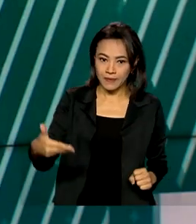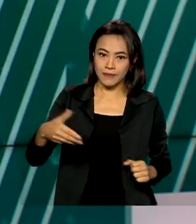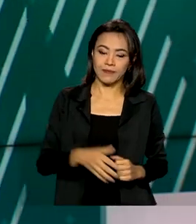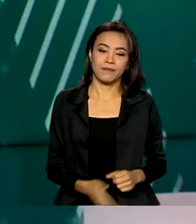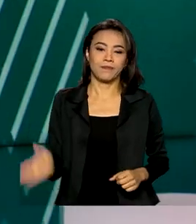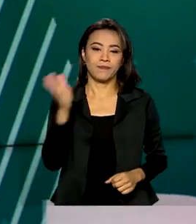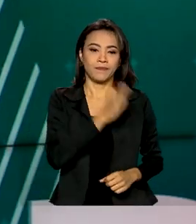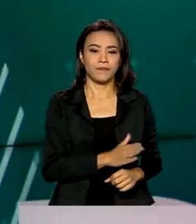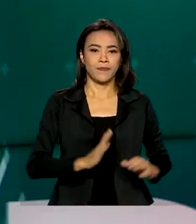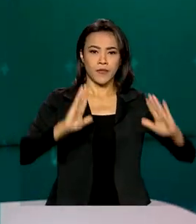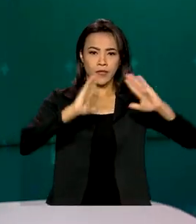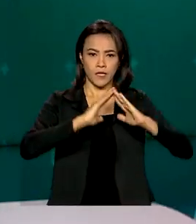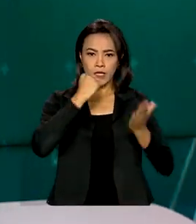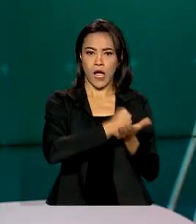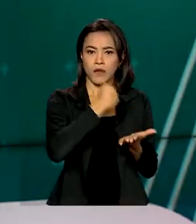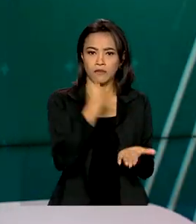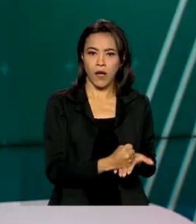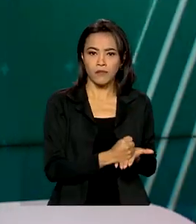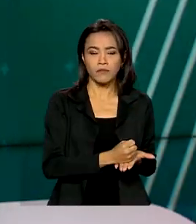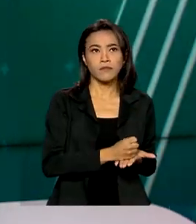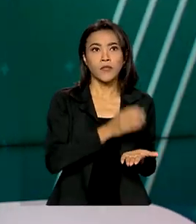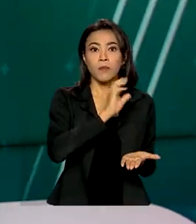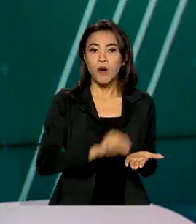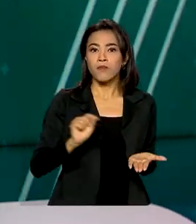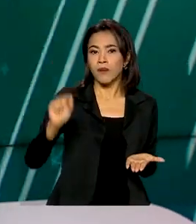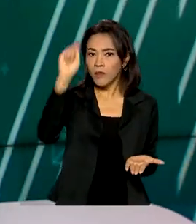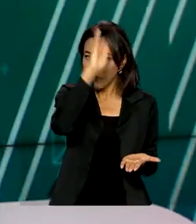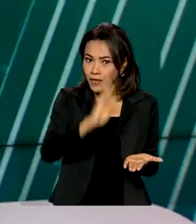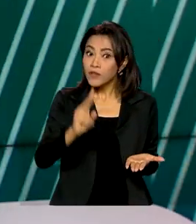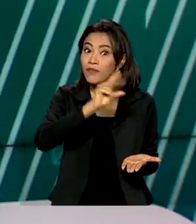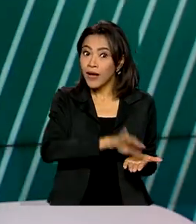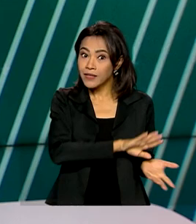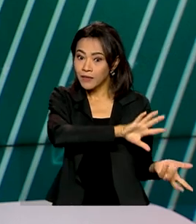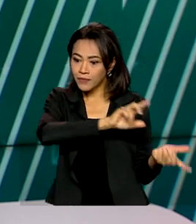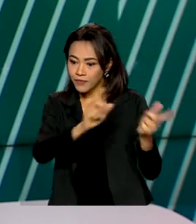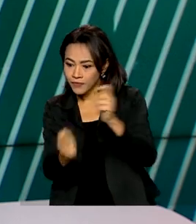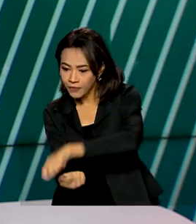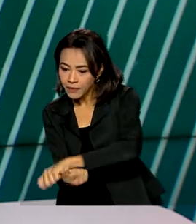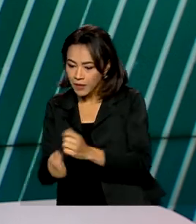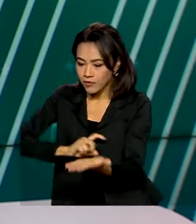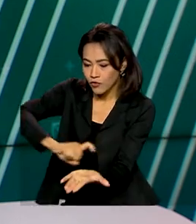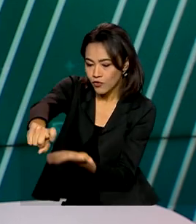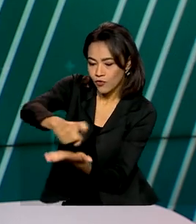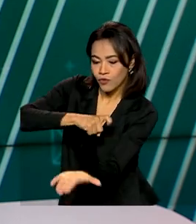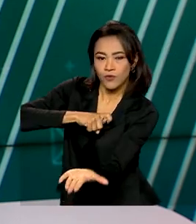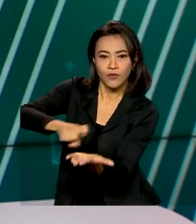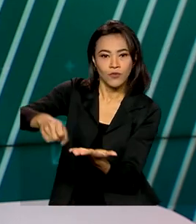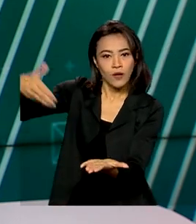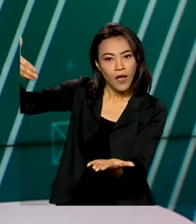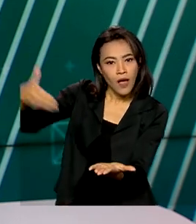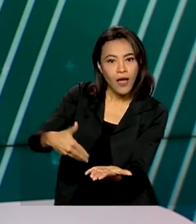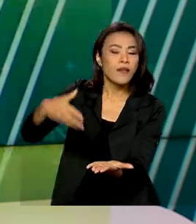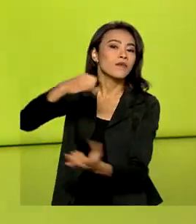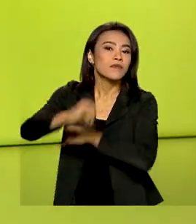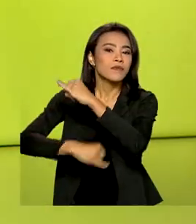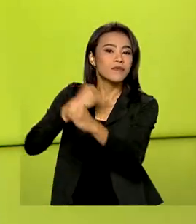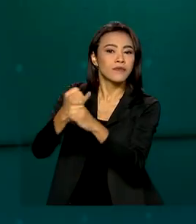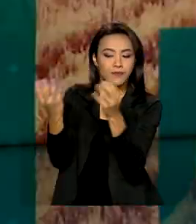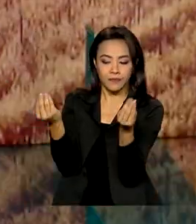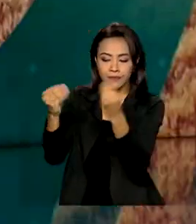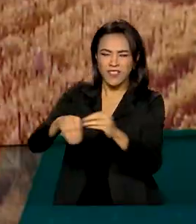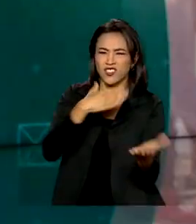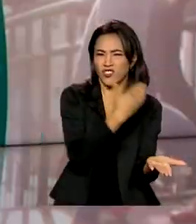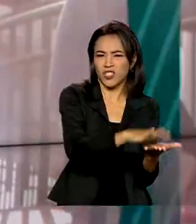Os cartórios de todo o país vão ser digitalizados. É o Serviço Eletrônico de Registros Públicos, que vai eliminar